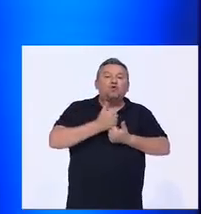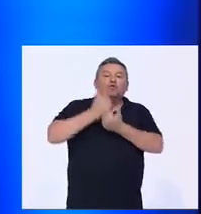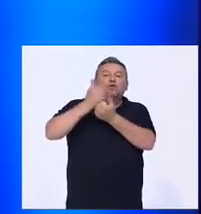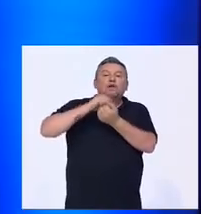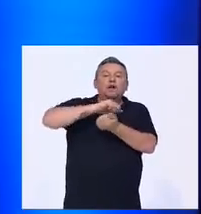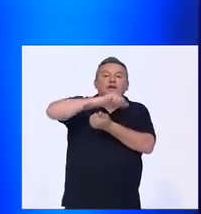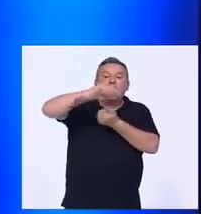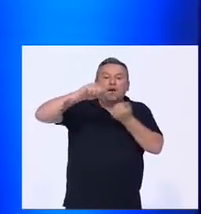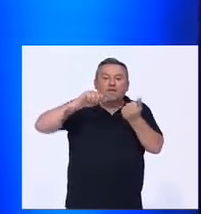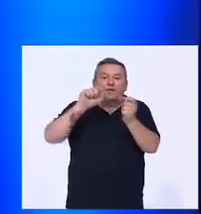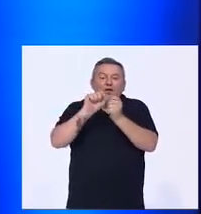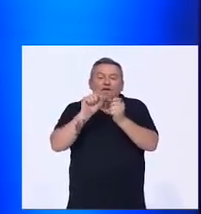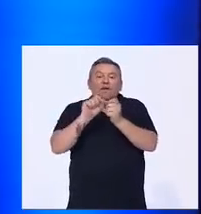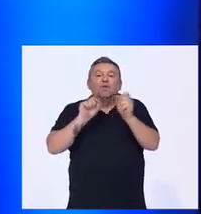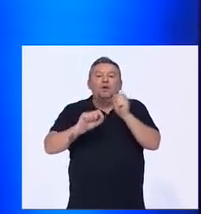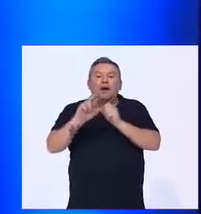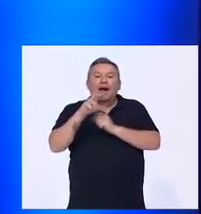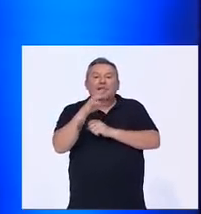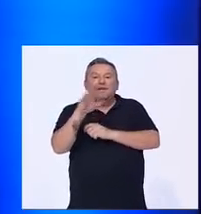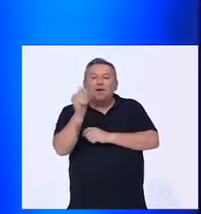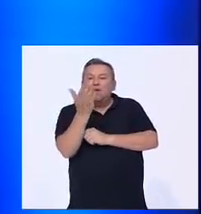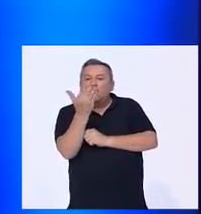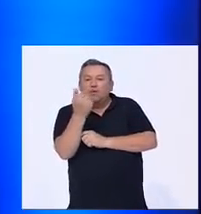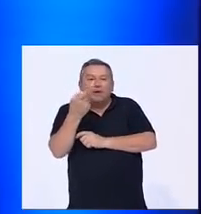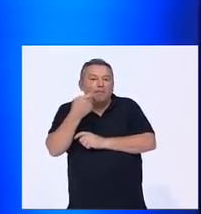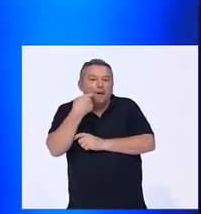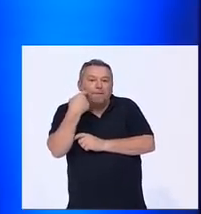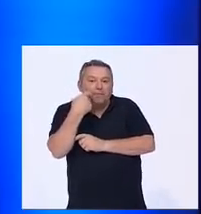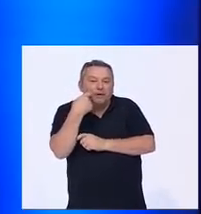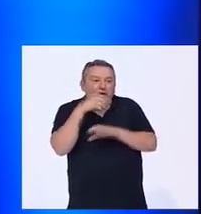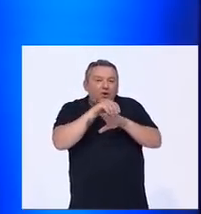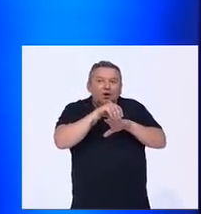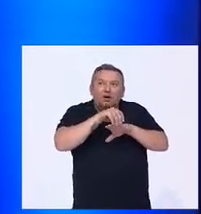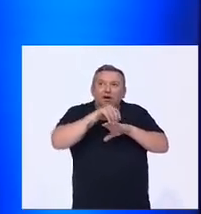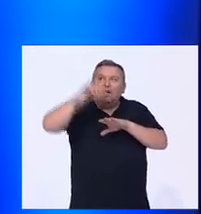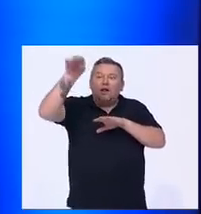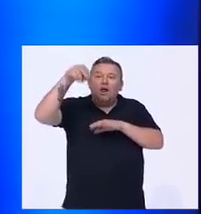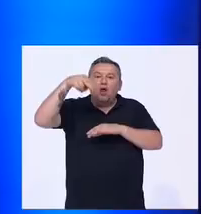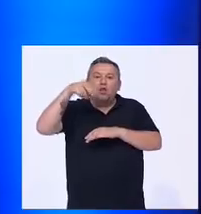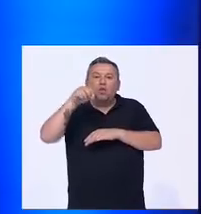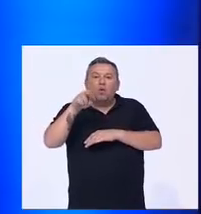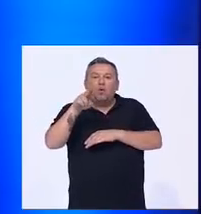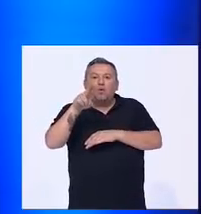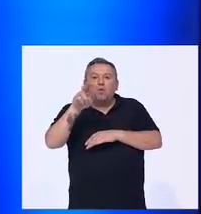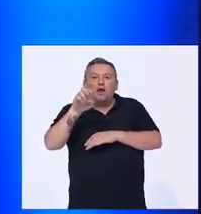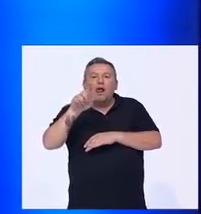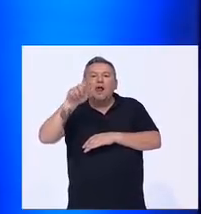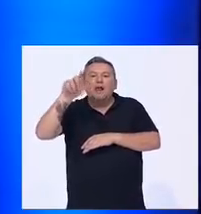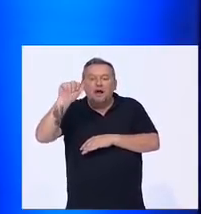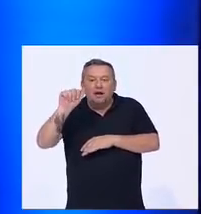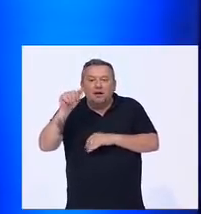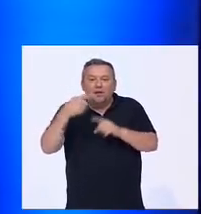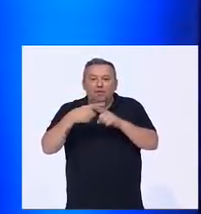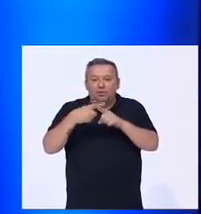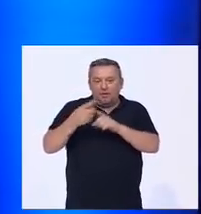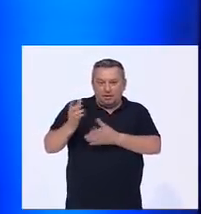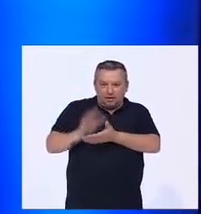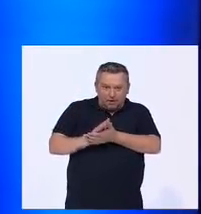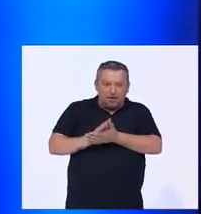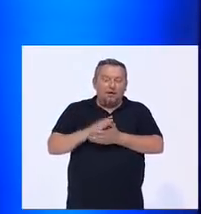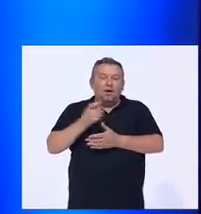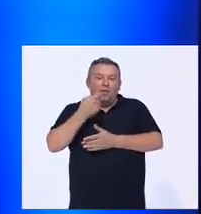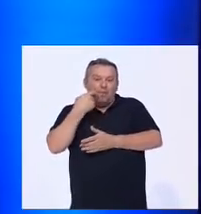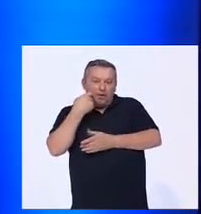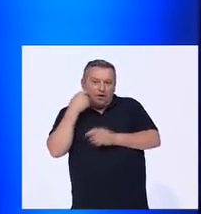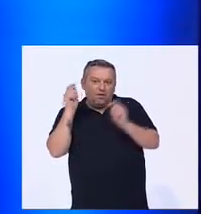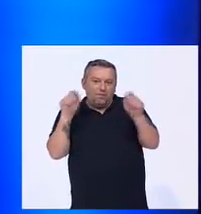ração para salmão, exportado sabe para onde? Para a Noruega, a partir da soja, porque o salmão era alimentado com farinha de peixe e isso pode